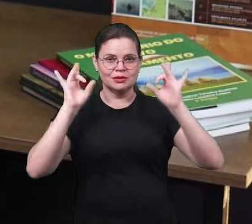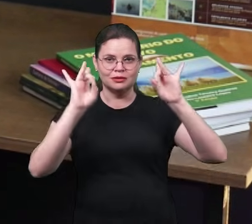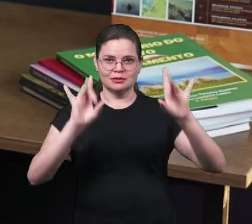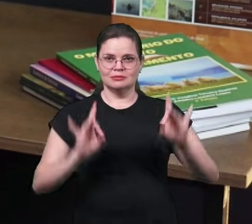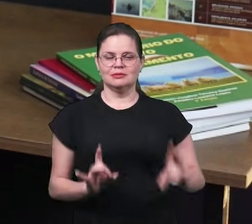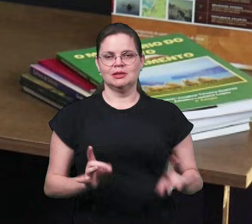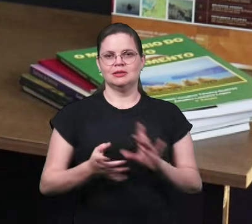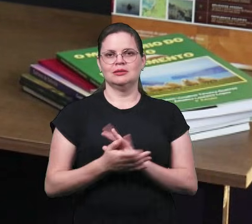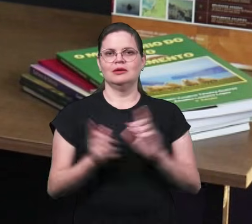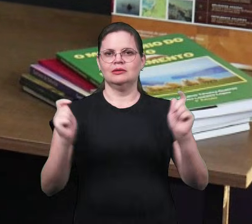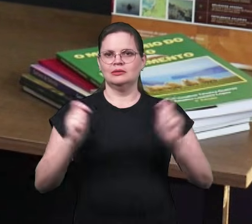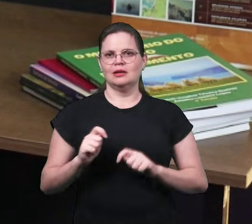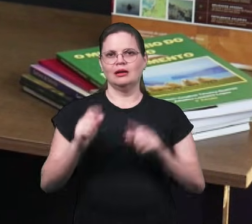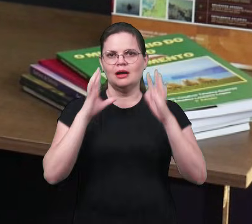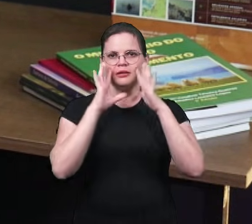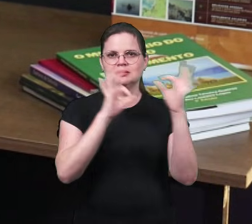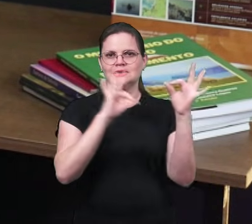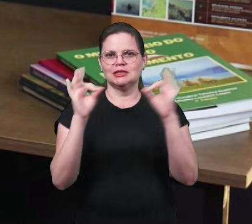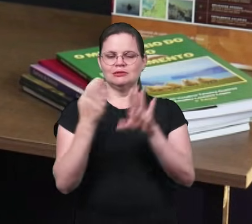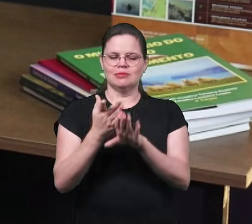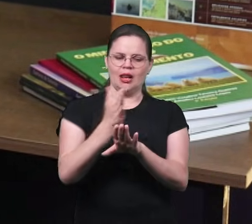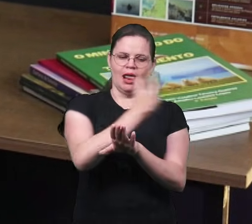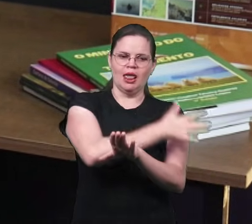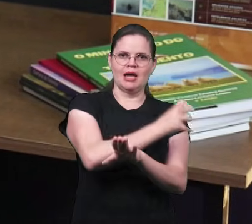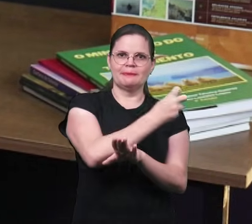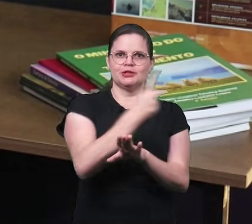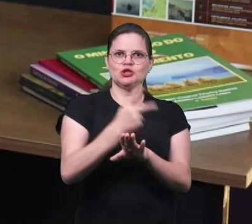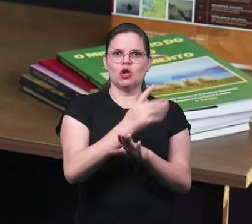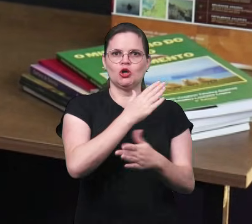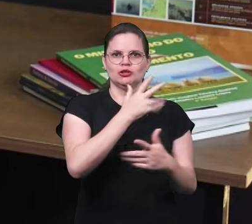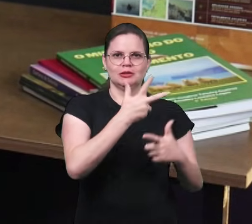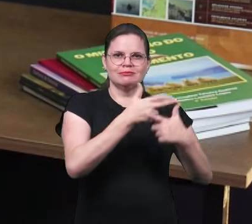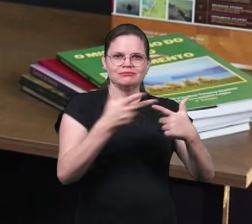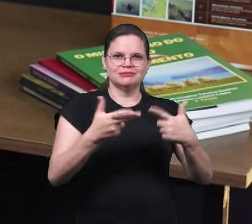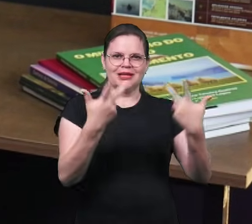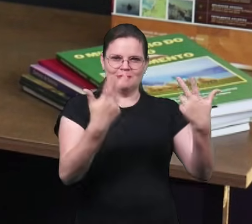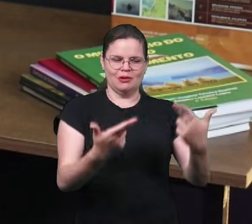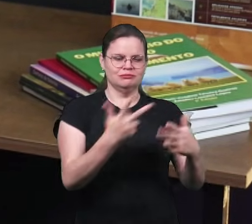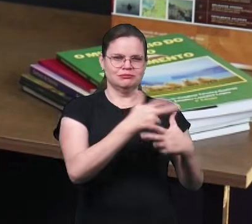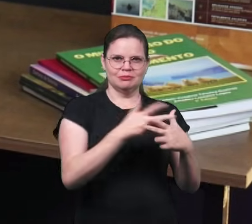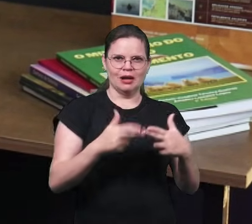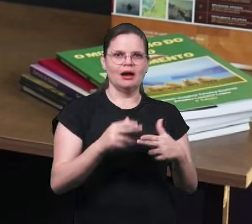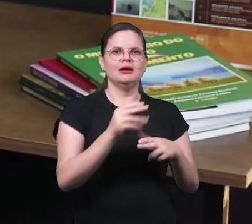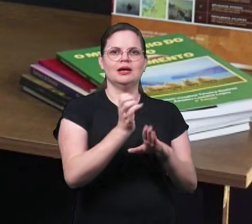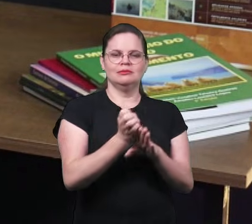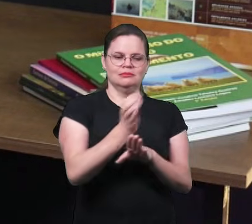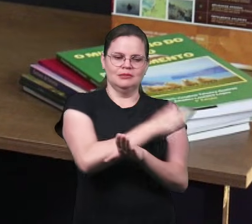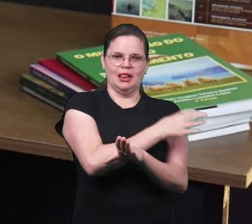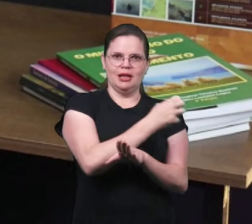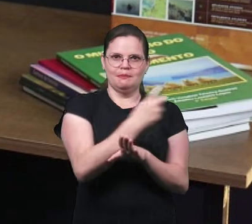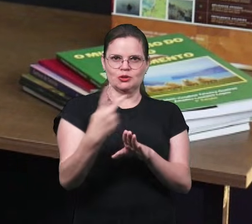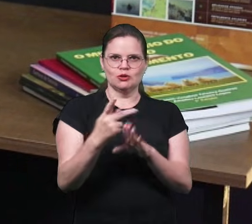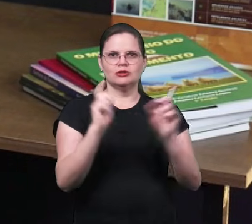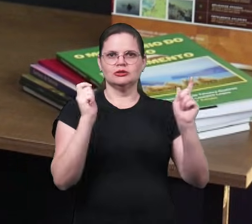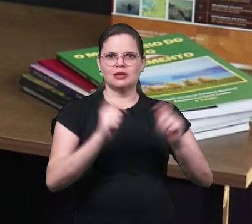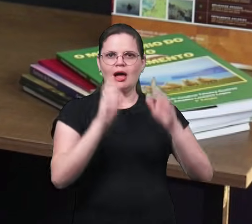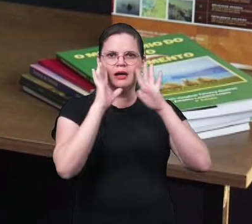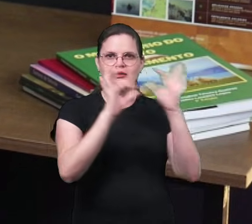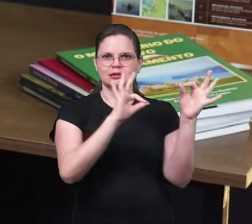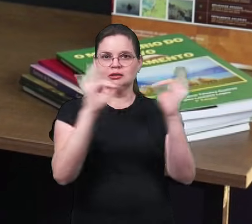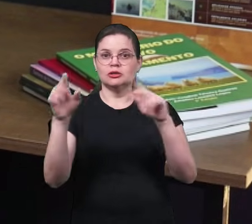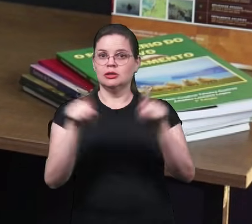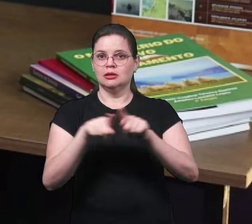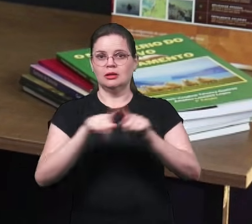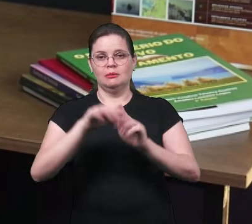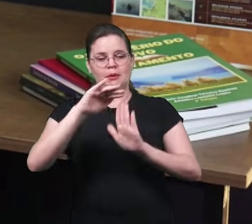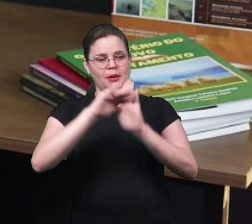especial a assistir todos os episódios do programa Cronologia Bíblica, também a toda a grade da TV Manaim,